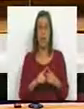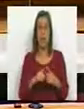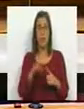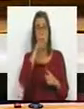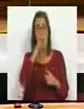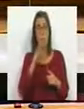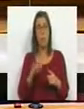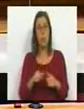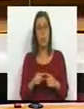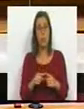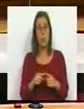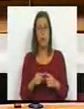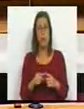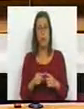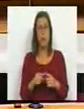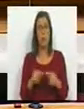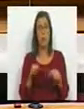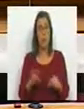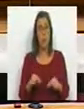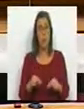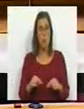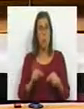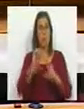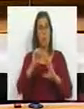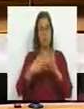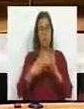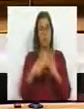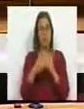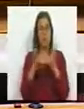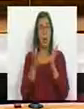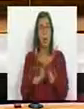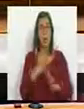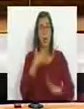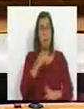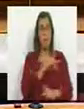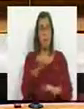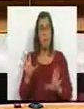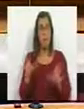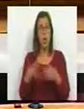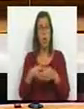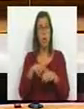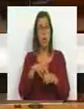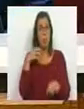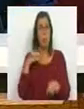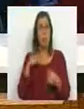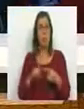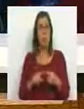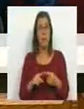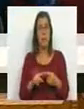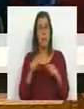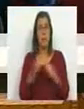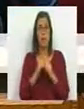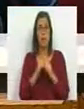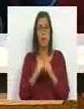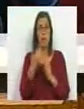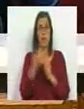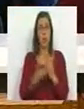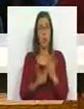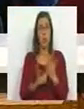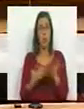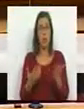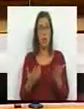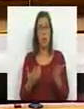que o Governo ainda hoje faça chegar a todos os grupos parlamentares esse documento